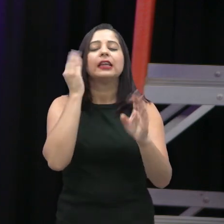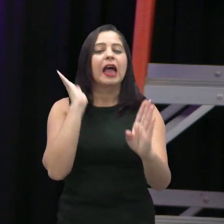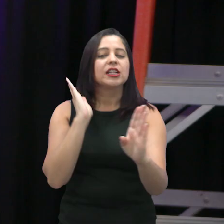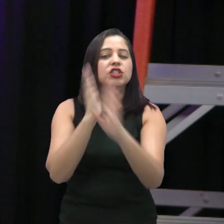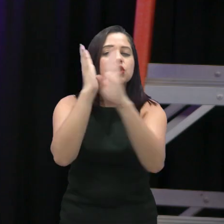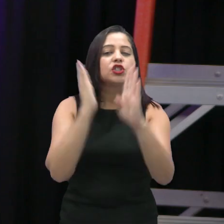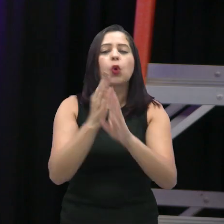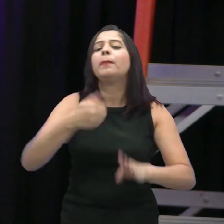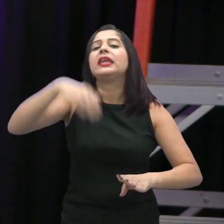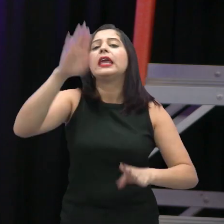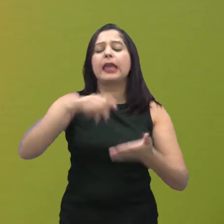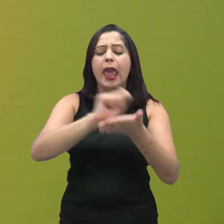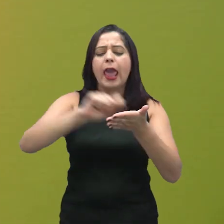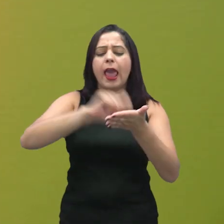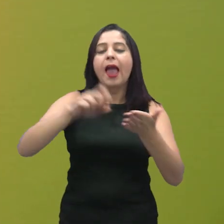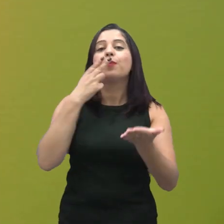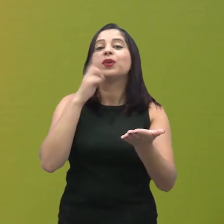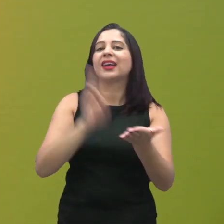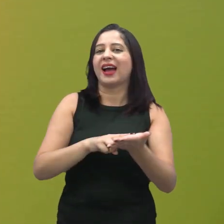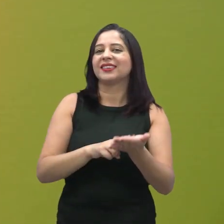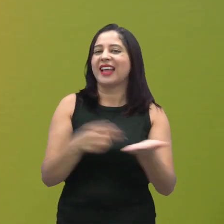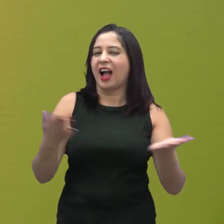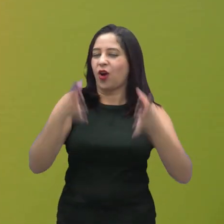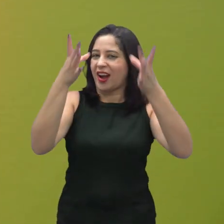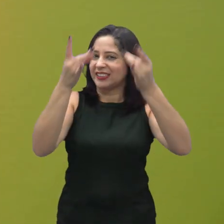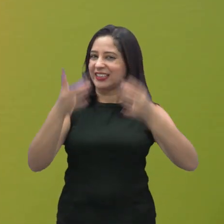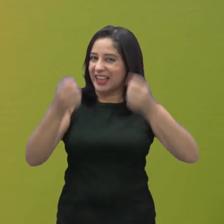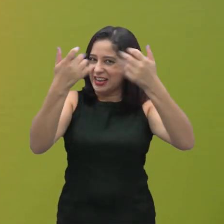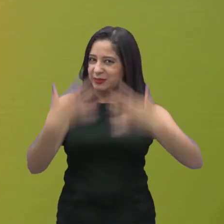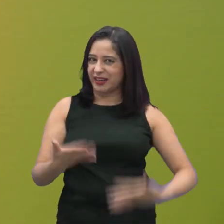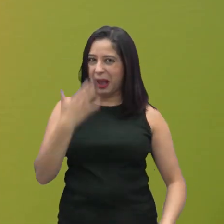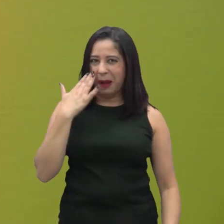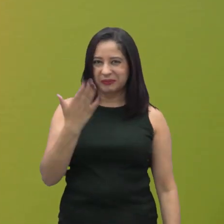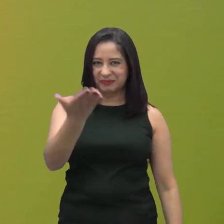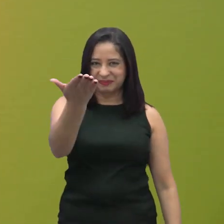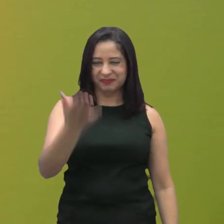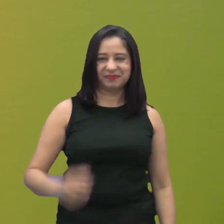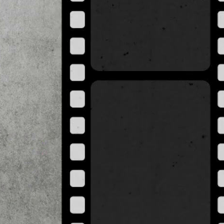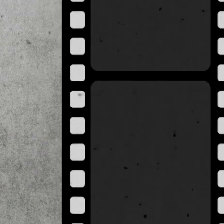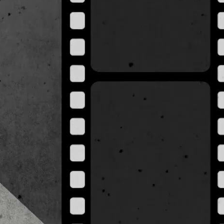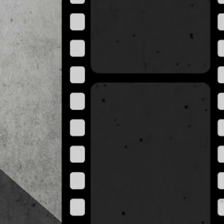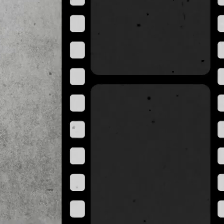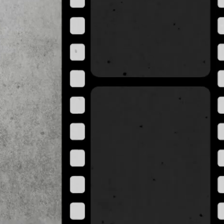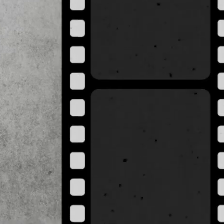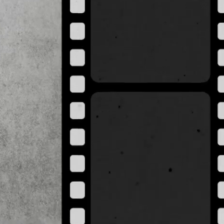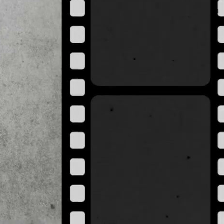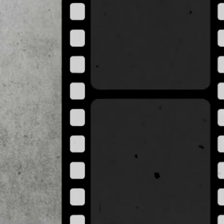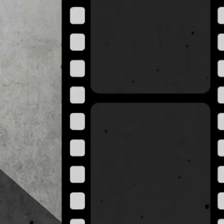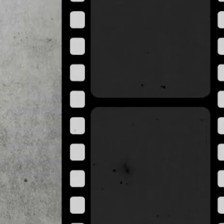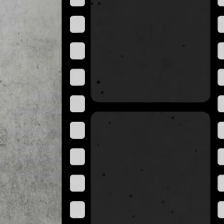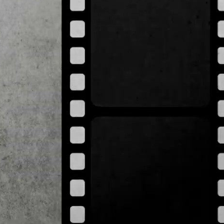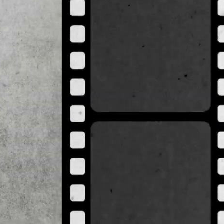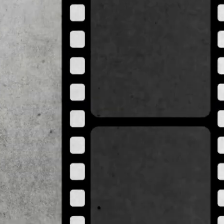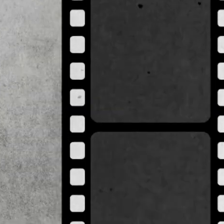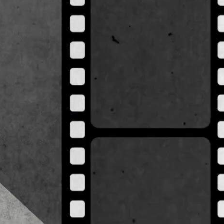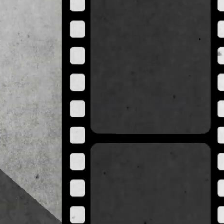por trás dessas cartas. Quem conta mais detalhes pra gente, então, é ela, Dani Rivas. Chega mais.